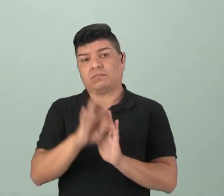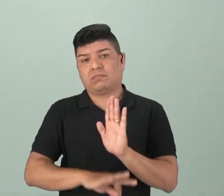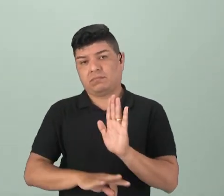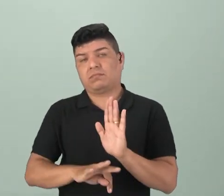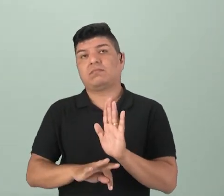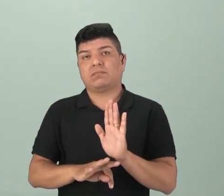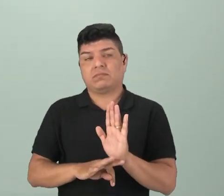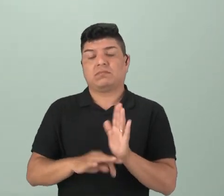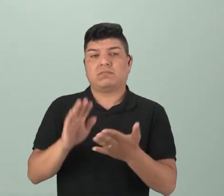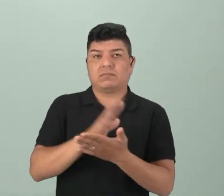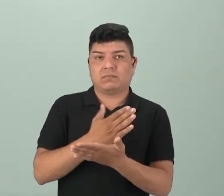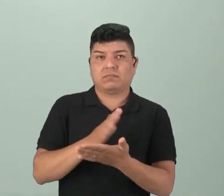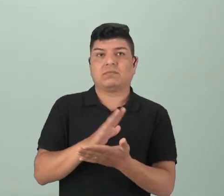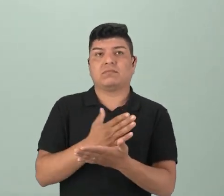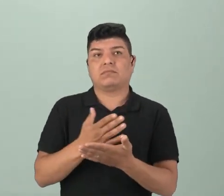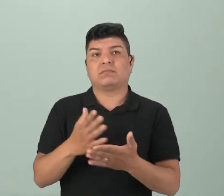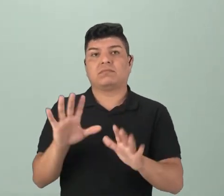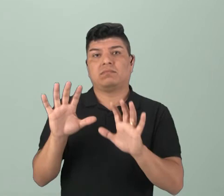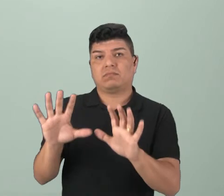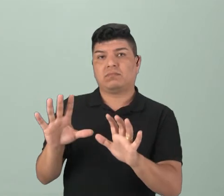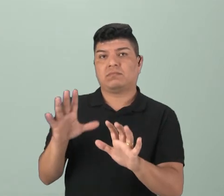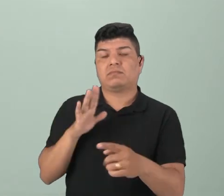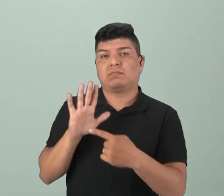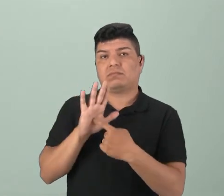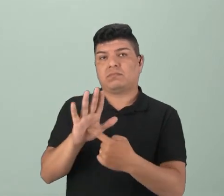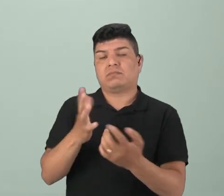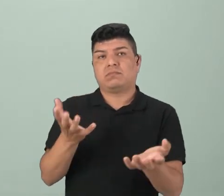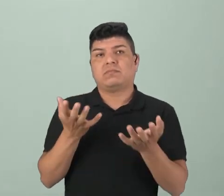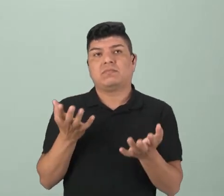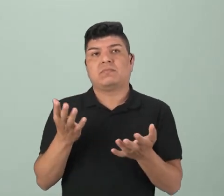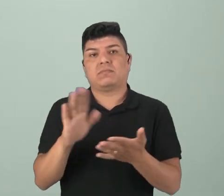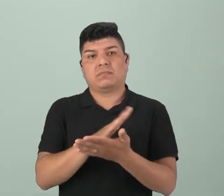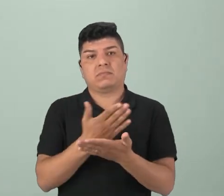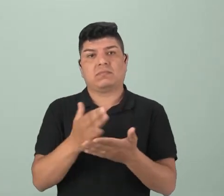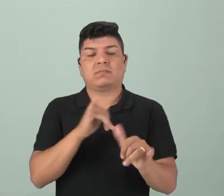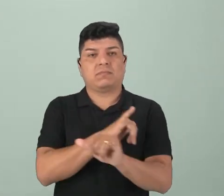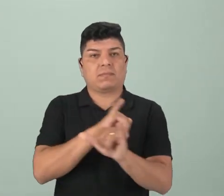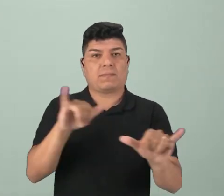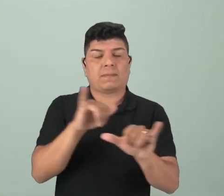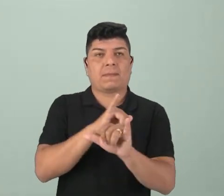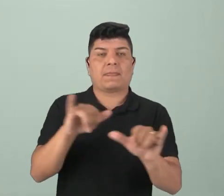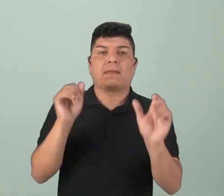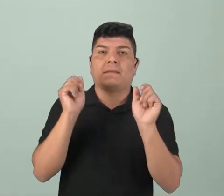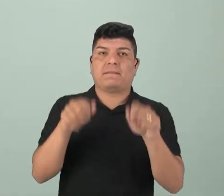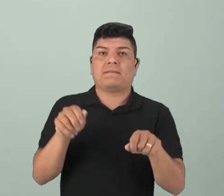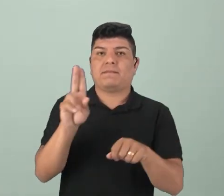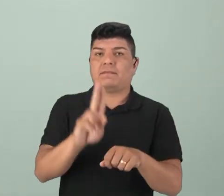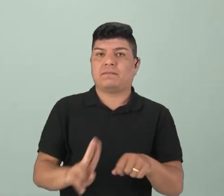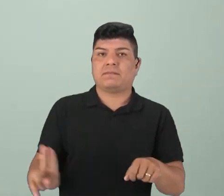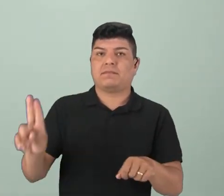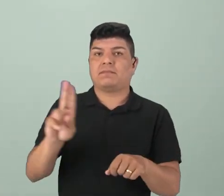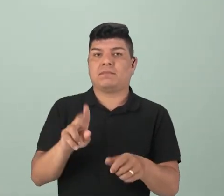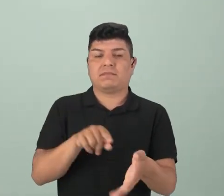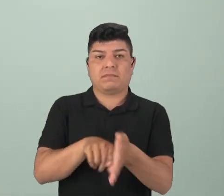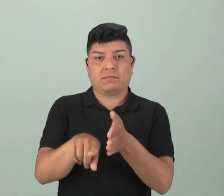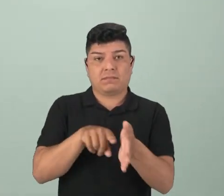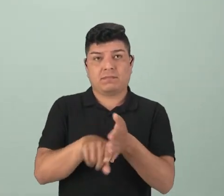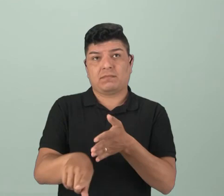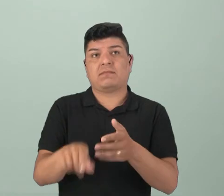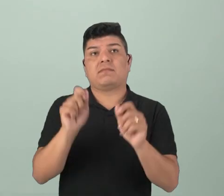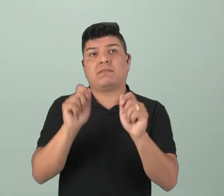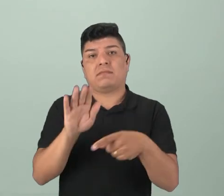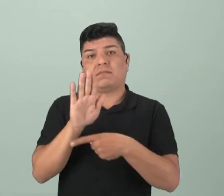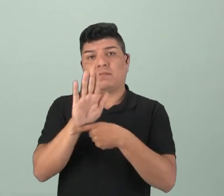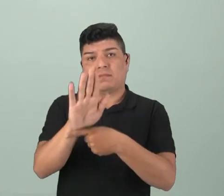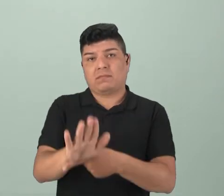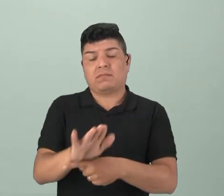se embasam em argumentos. Nesse caso, você quer mostrar ali alguma informação e pode colocar argumentos que